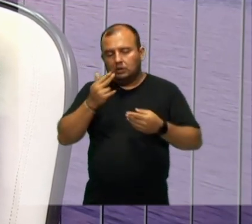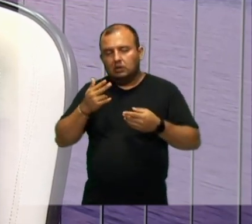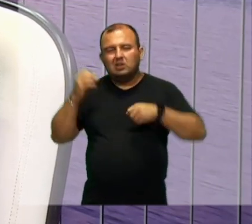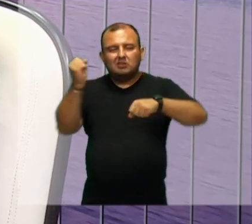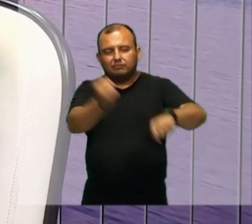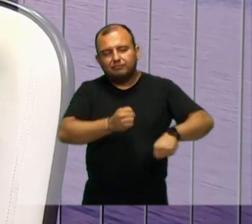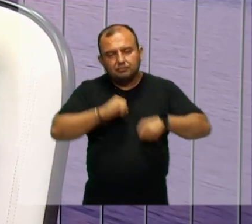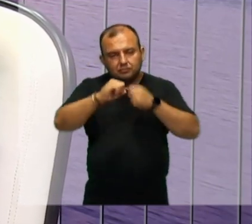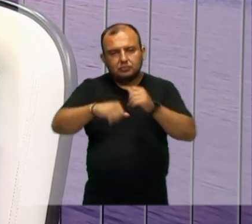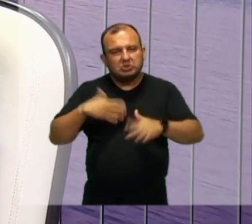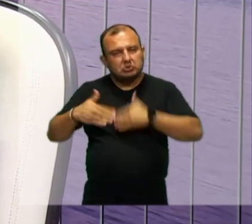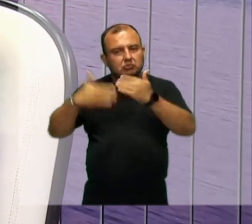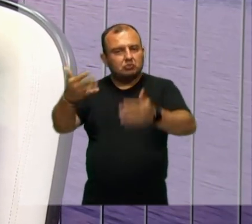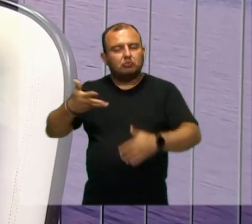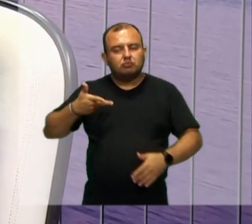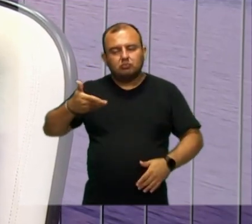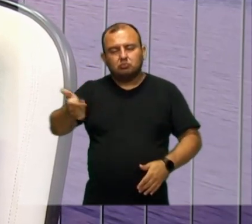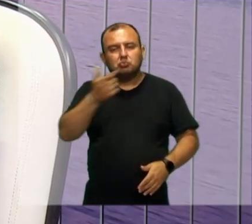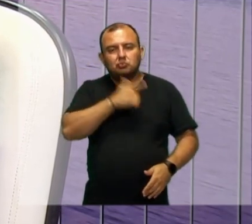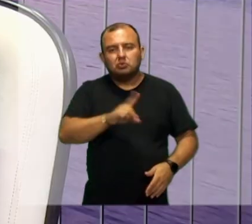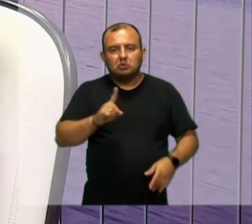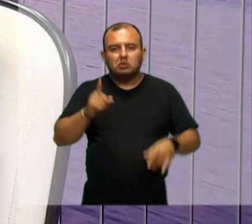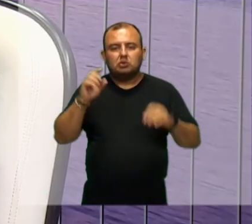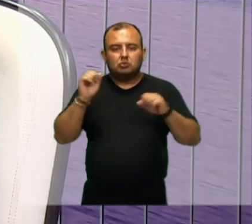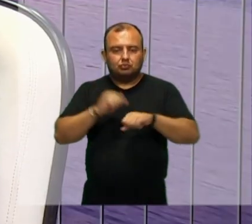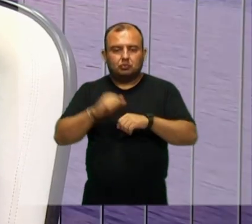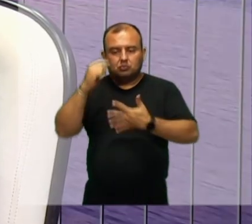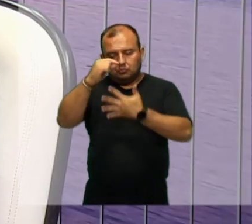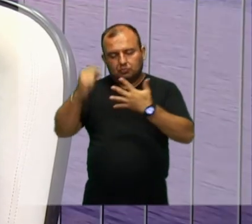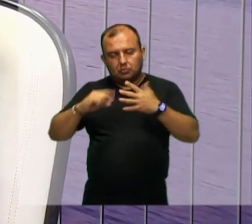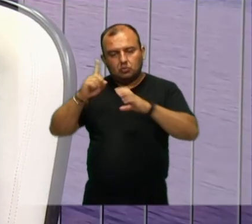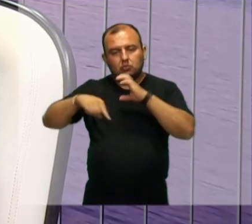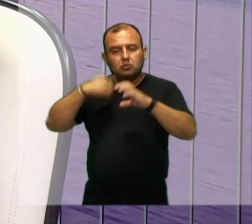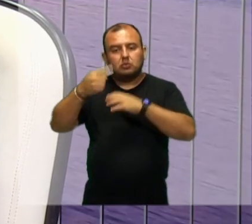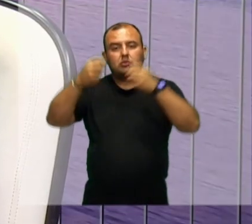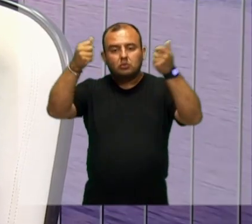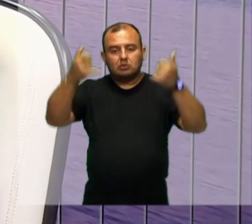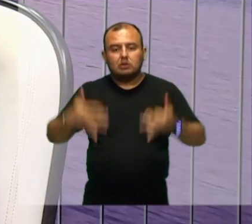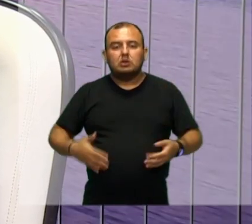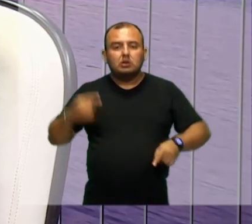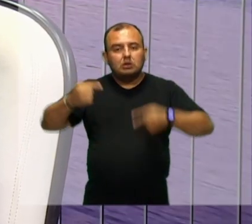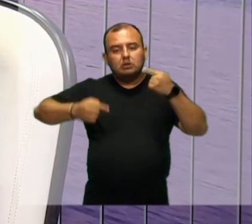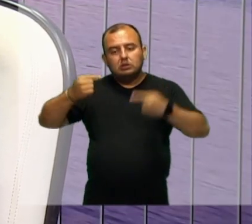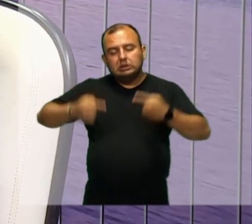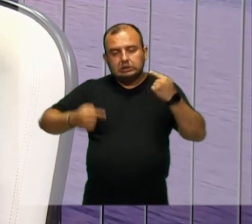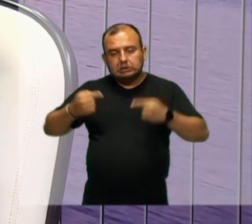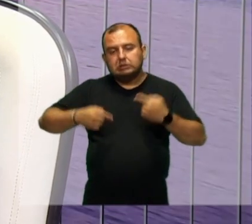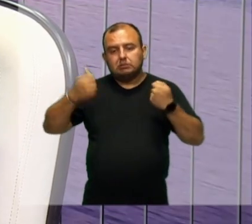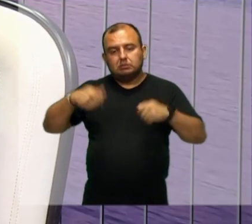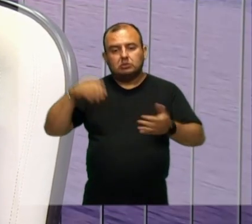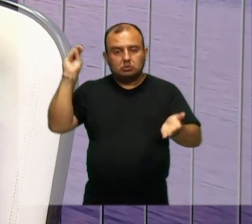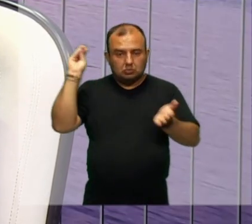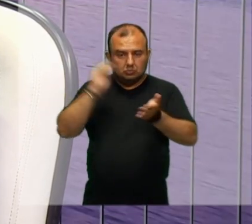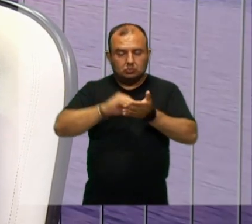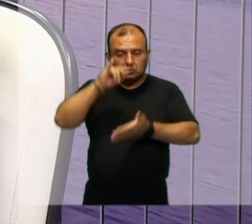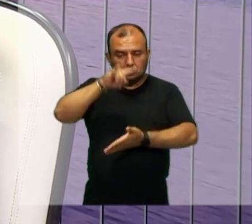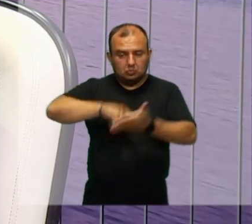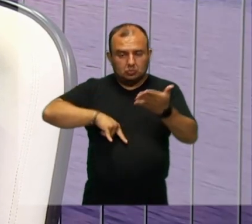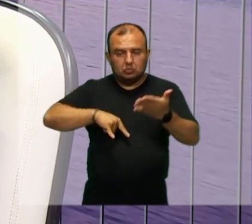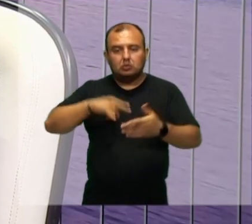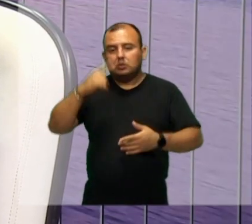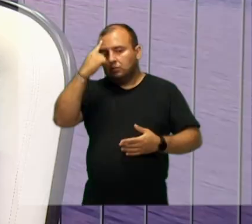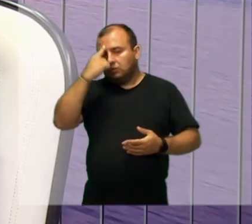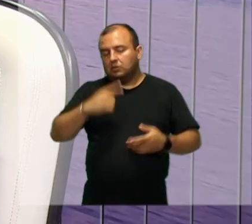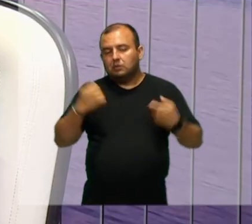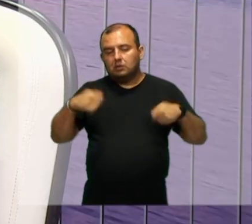o caiaque não desenvolve velocidade. É por isso que os critérios internacionais dizem que uma competição, para ser homologada, o perfil de água